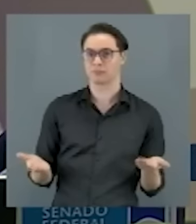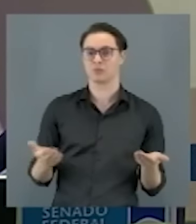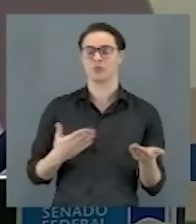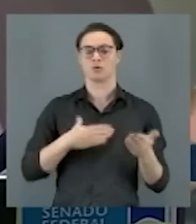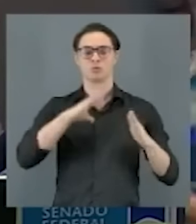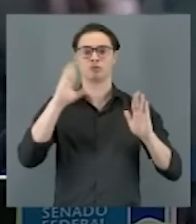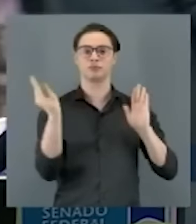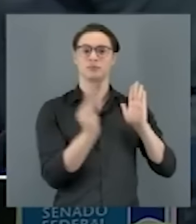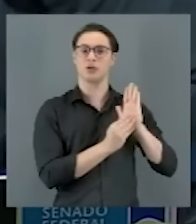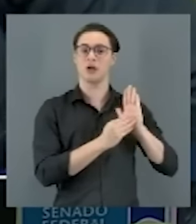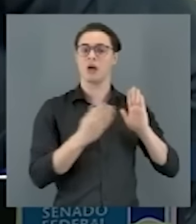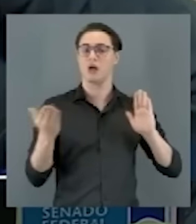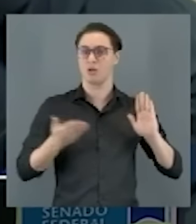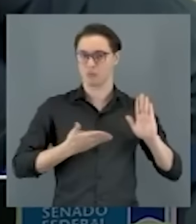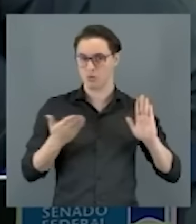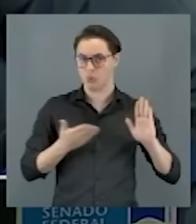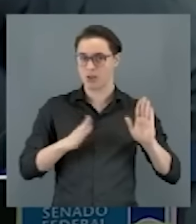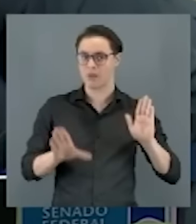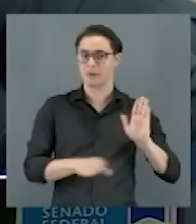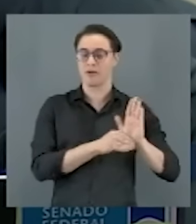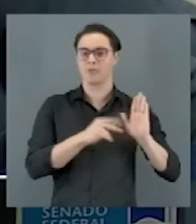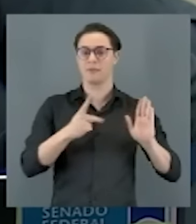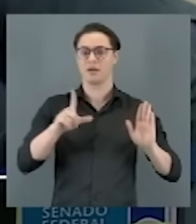emenda, apresentando uma emenda ao PLP